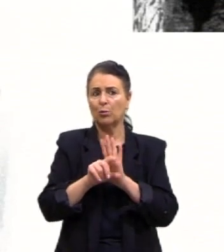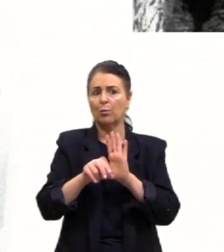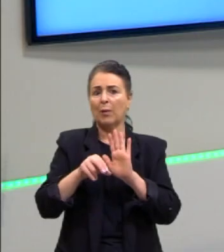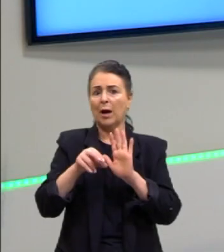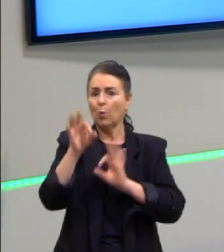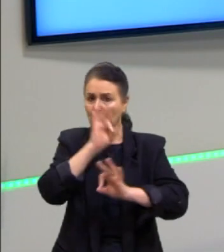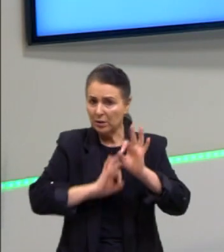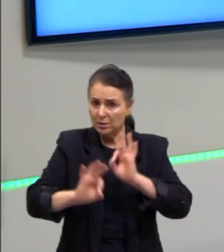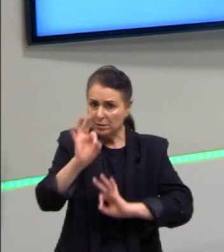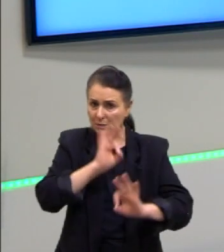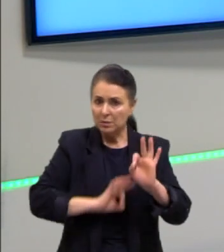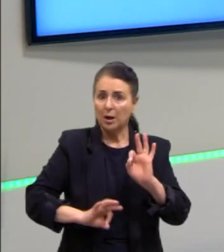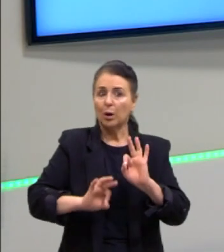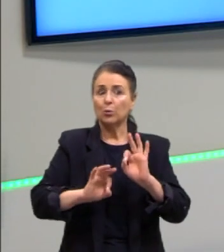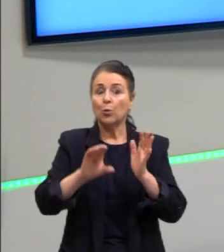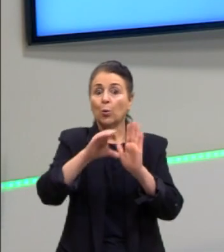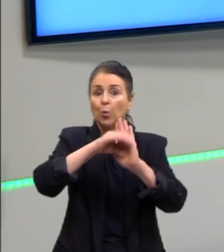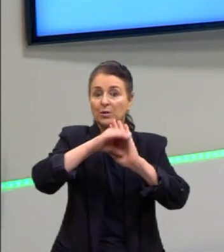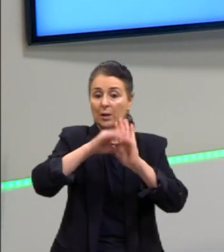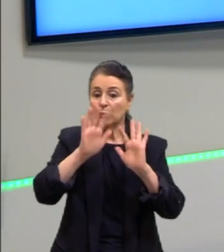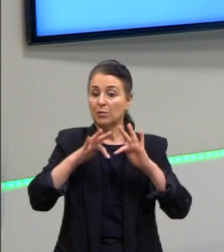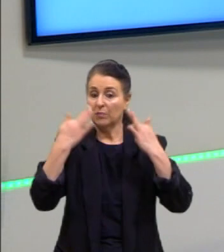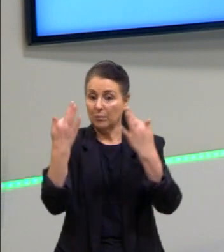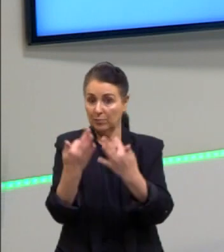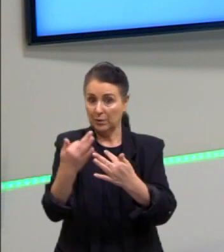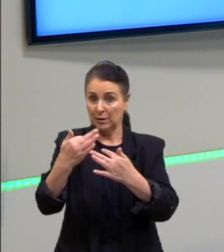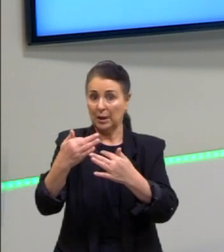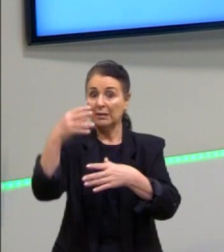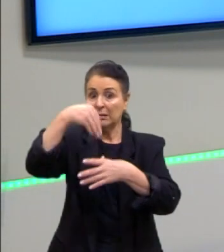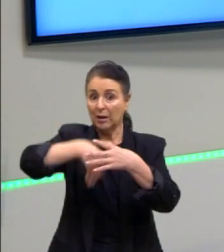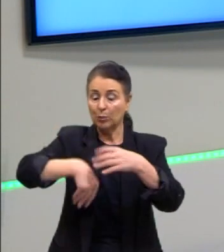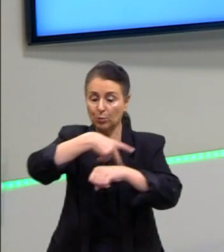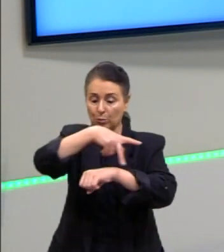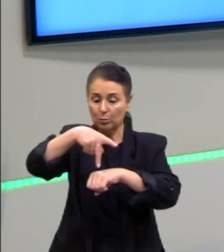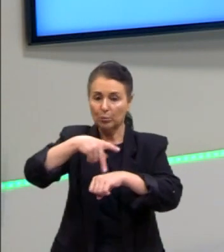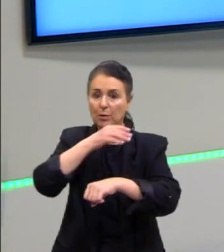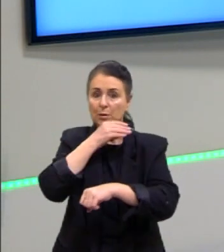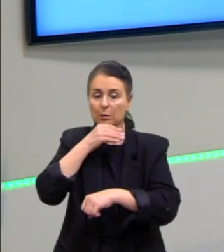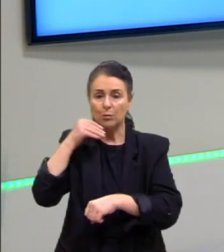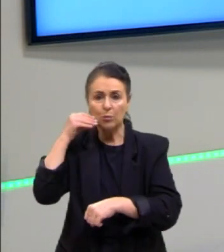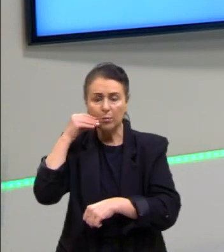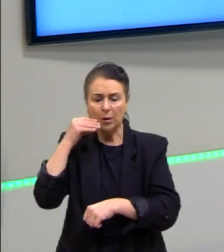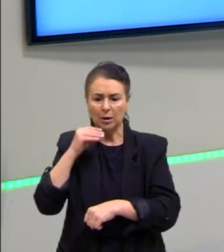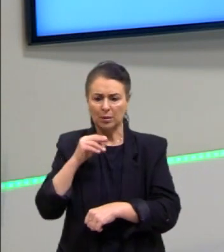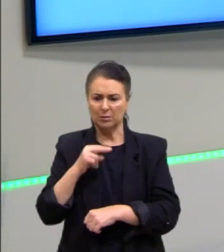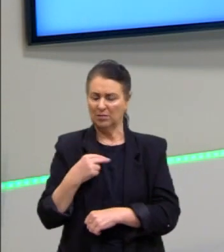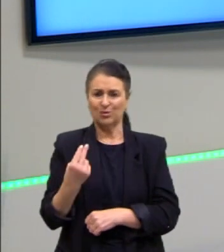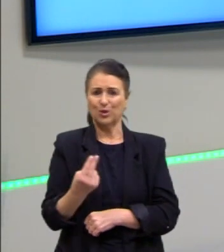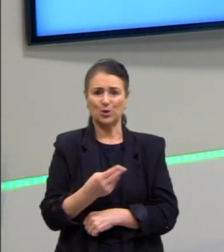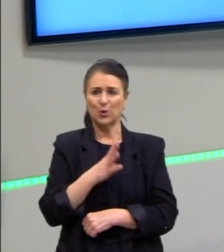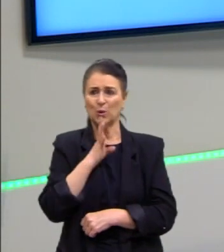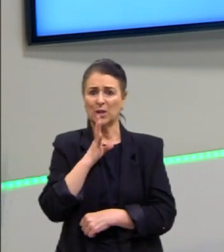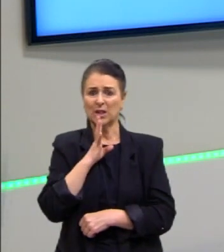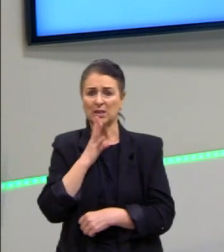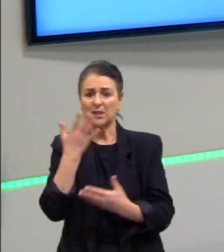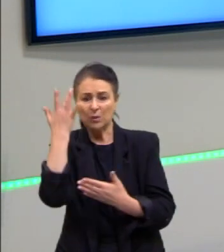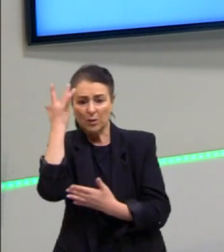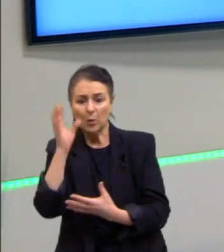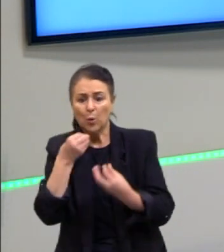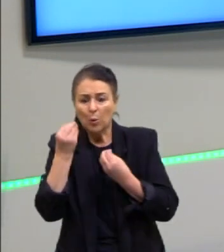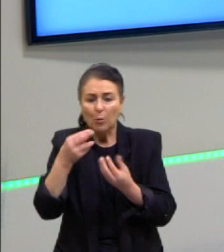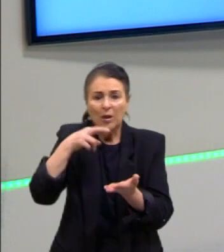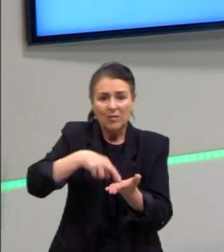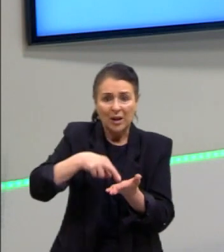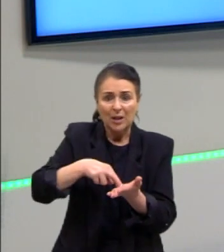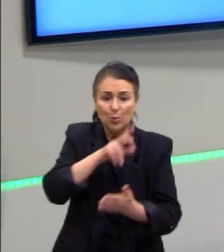do conceito de família em Cuba e é interessante que por muitas vezes a gente desconhece a gente tem uma dificuldade de saber como realmente é